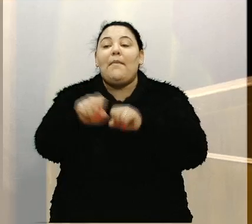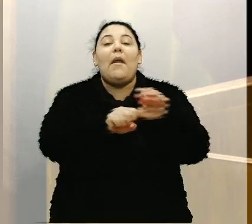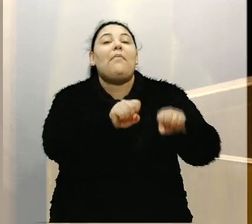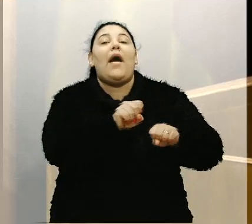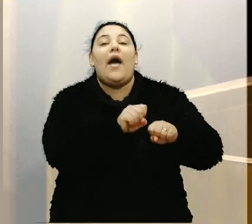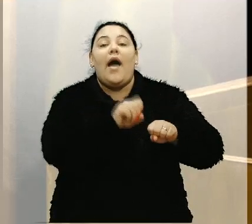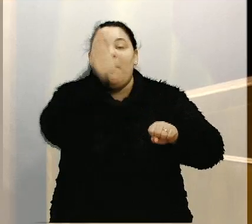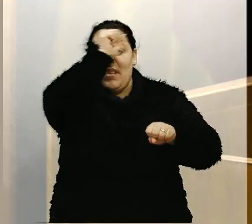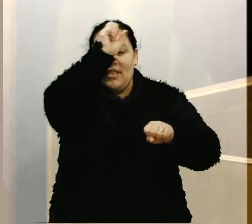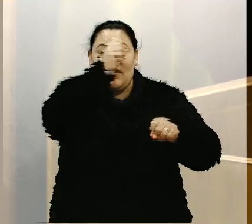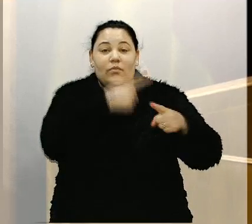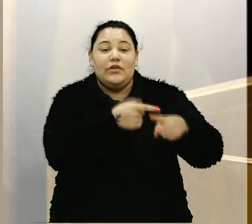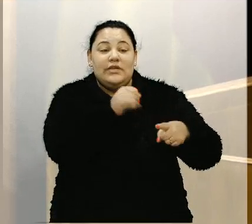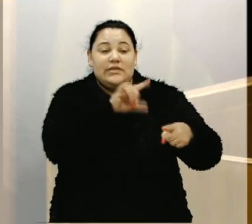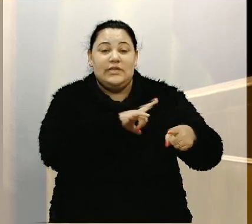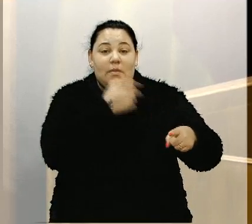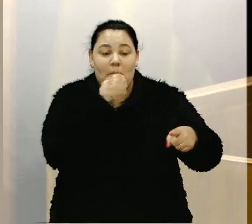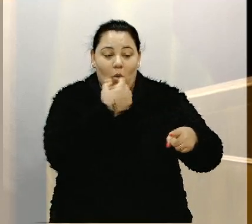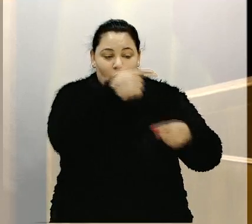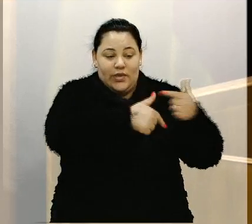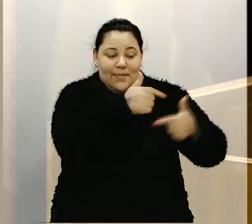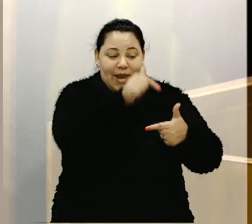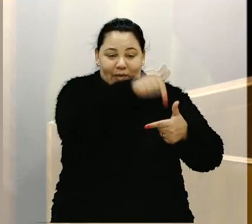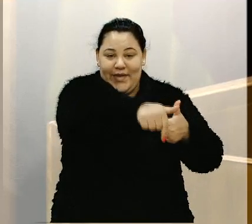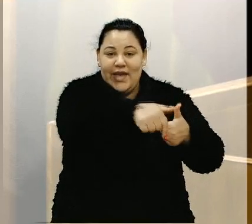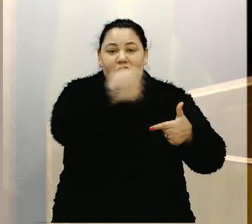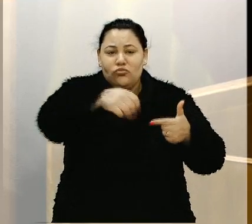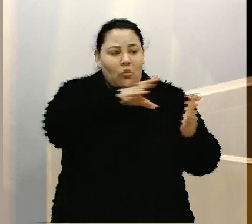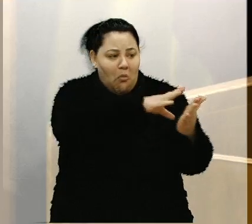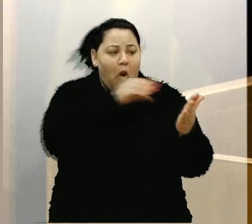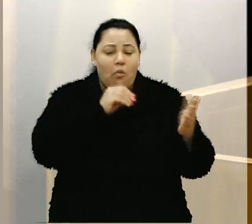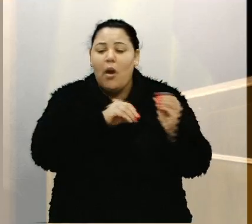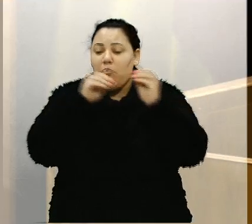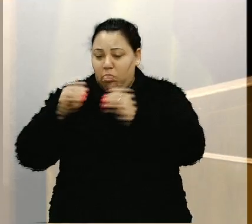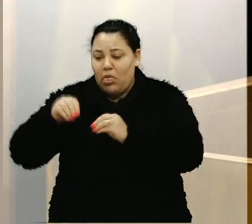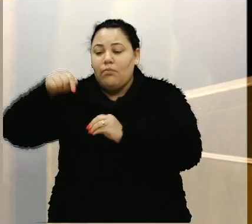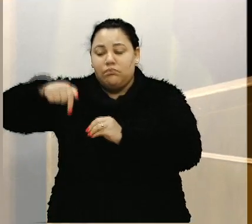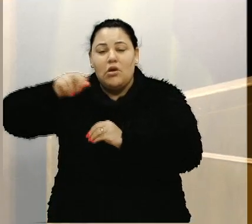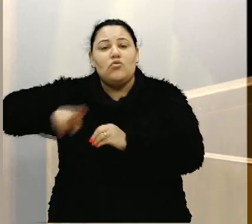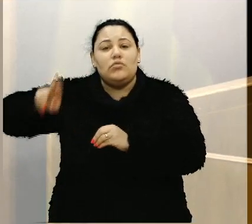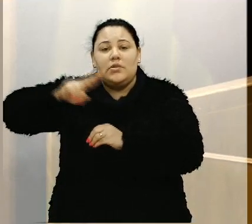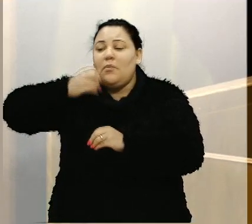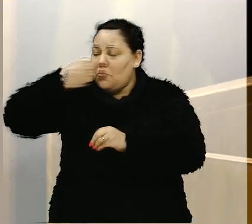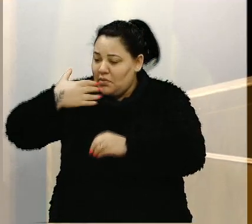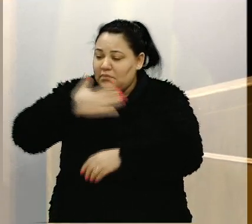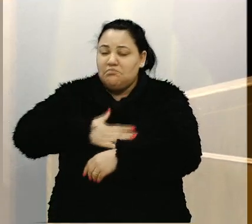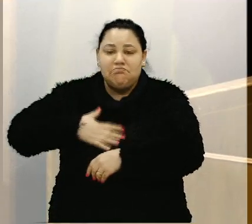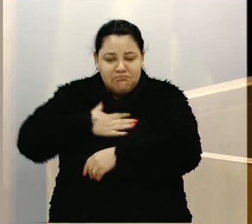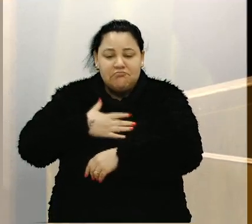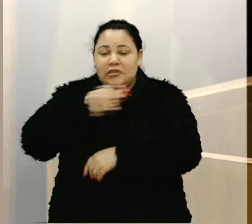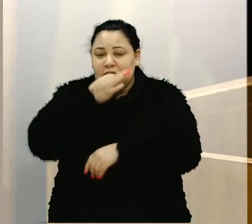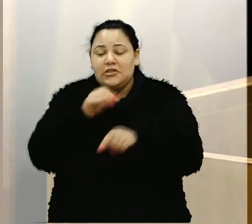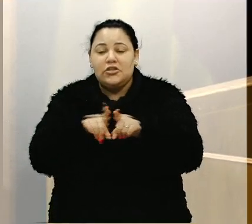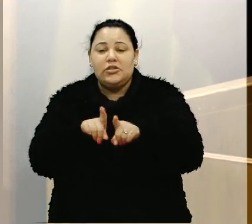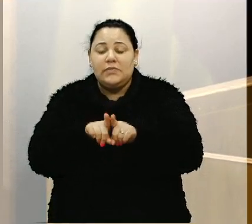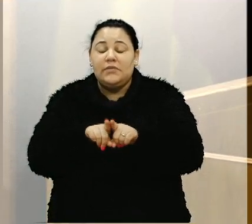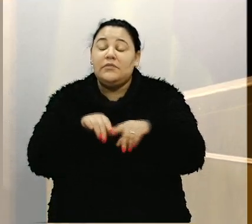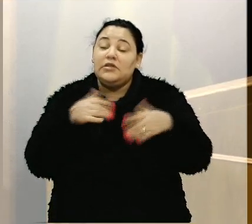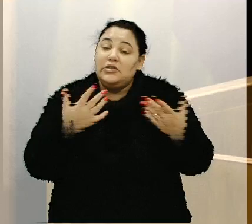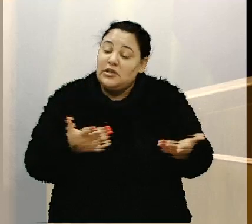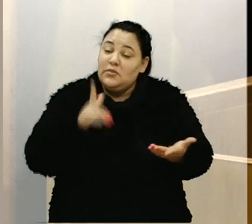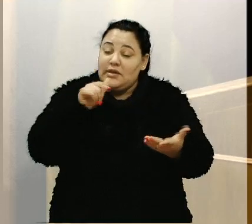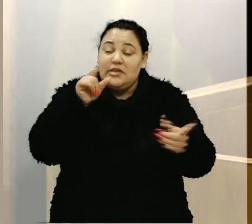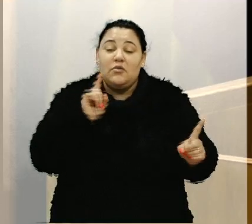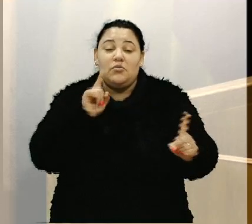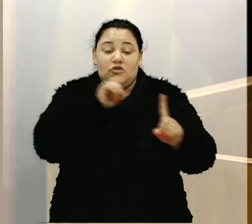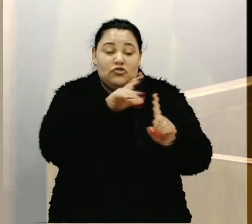é bem feito, não custa nada a gente copiar para o bem da nossa cidade. Essa é o grande